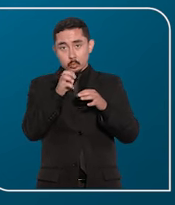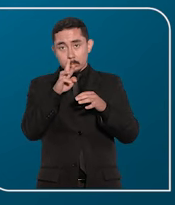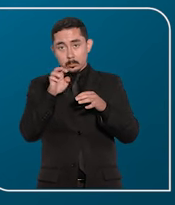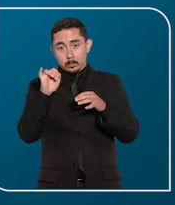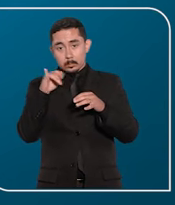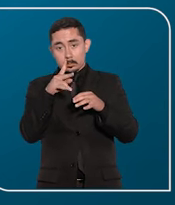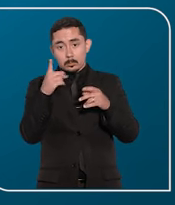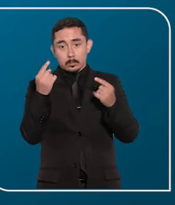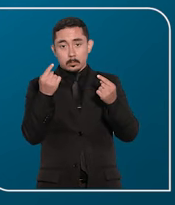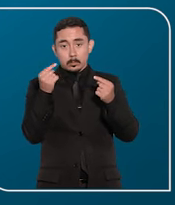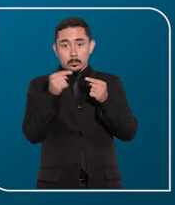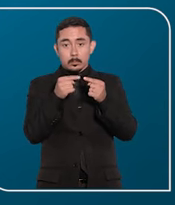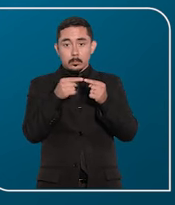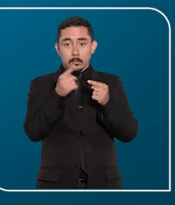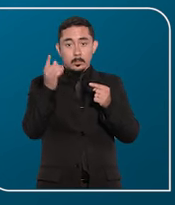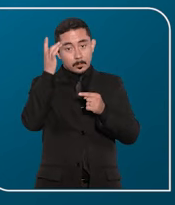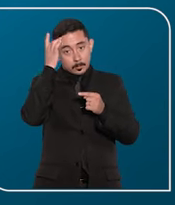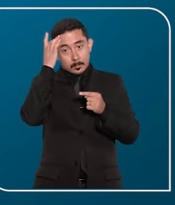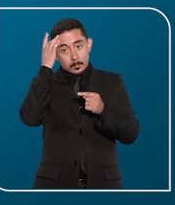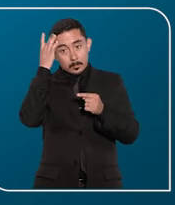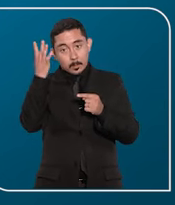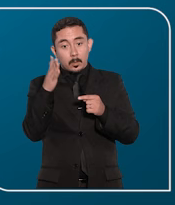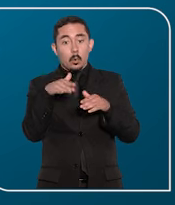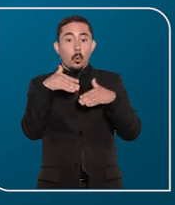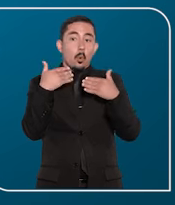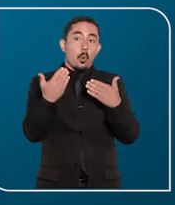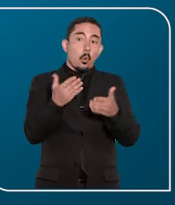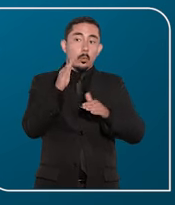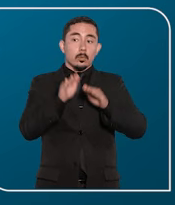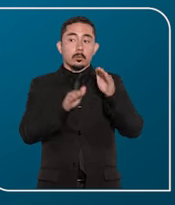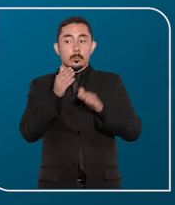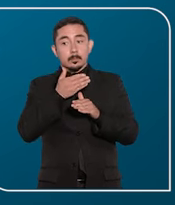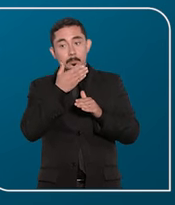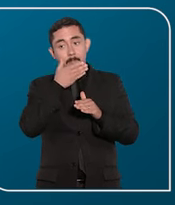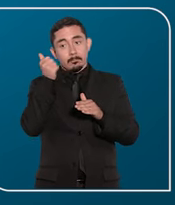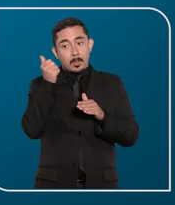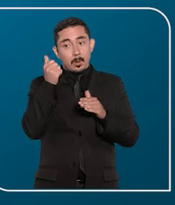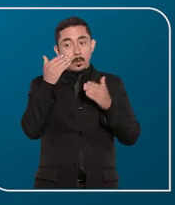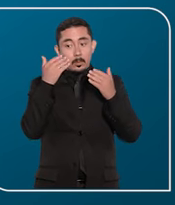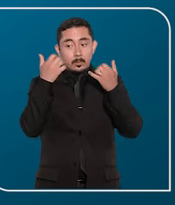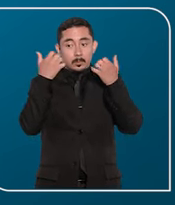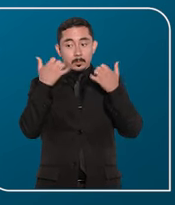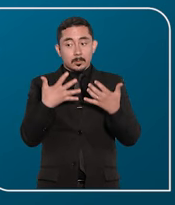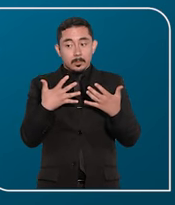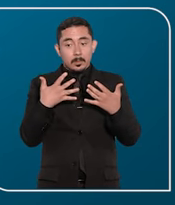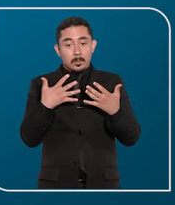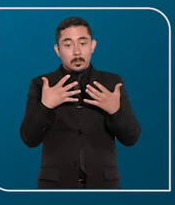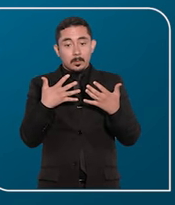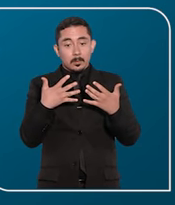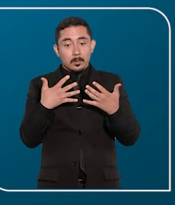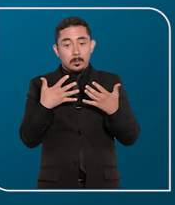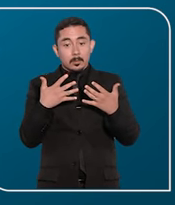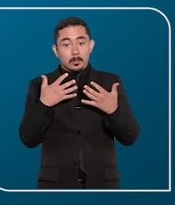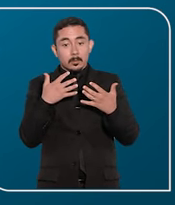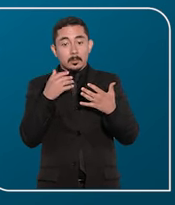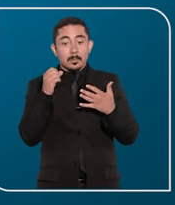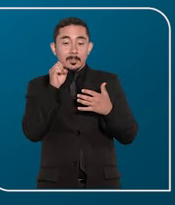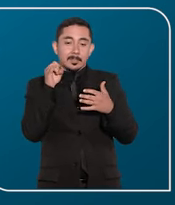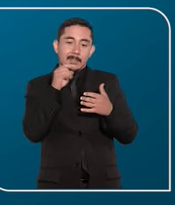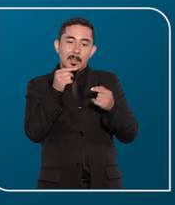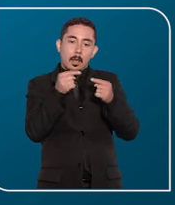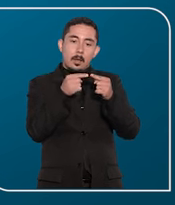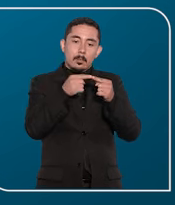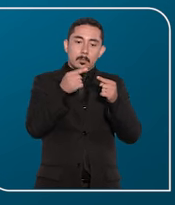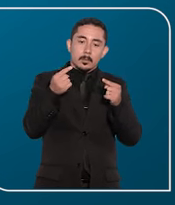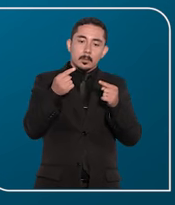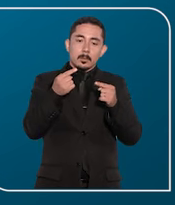uma facilitação ou talvez uma melhor expressão para que pro leigo, como se fosse algo que fosse favorável